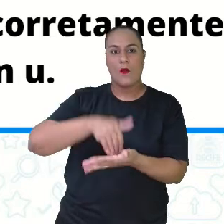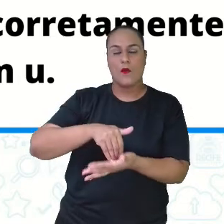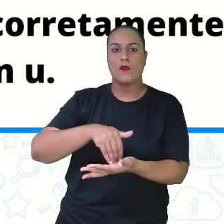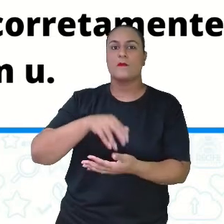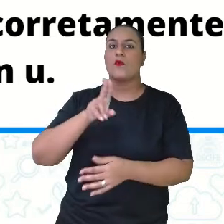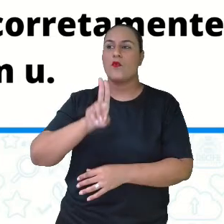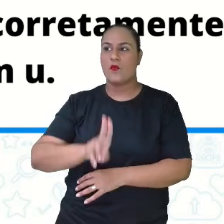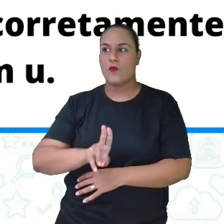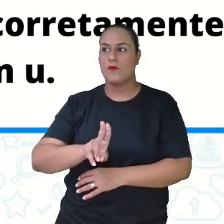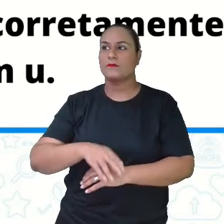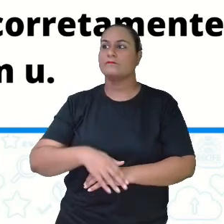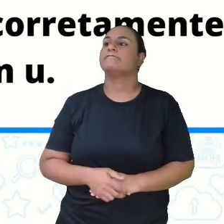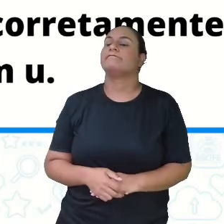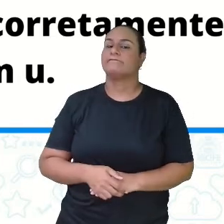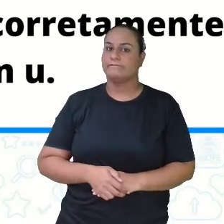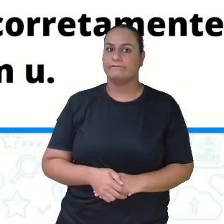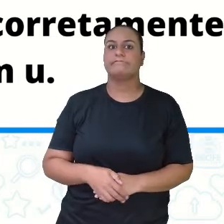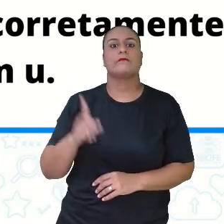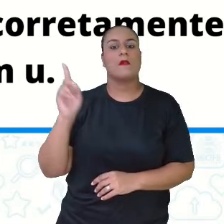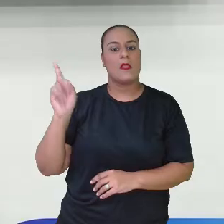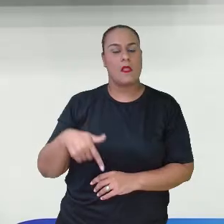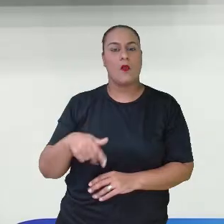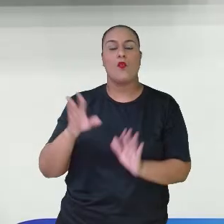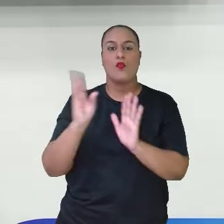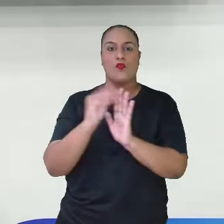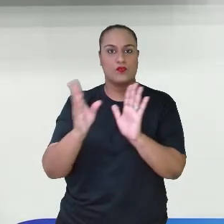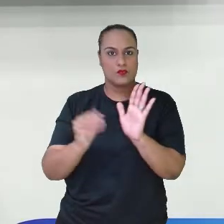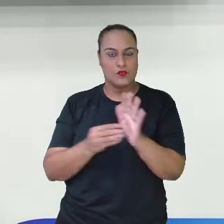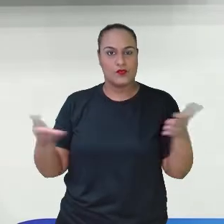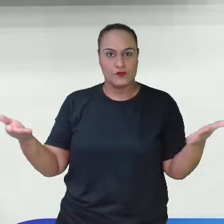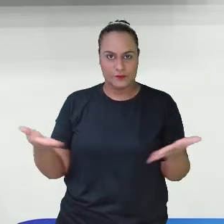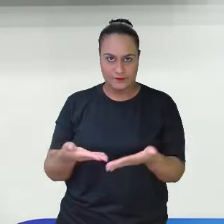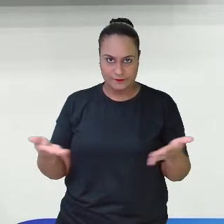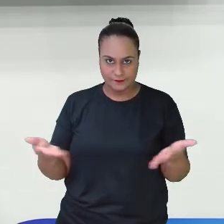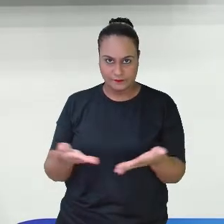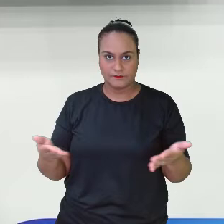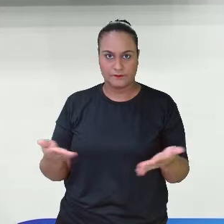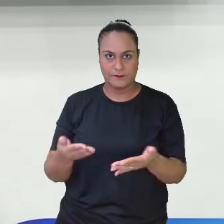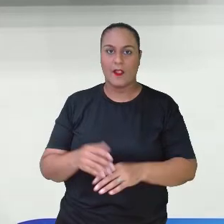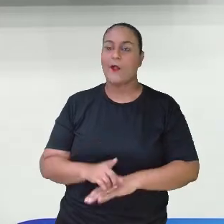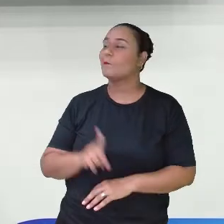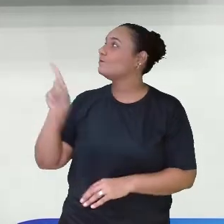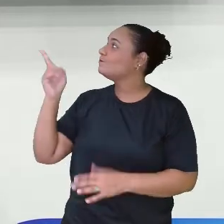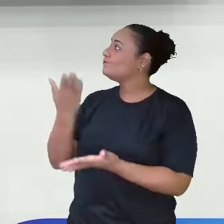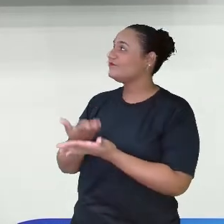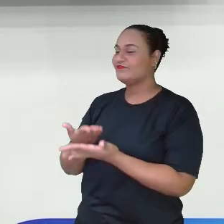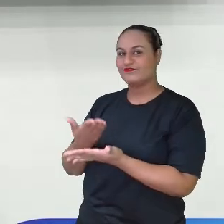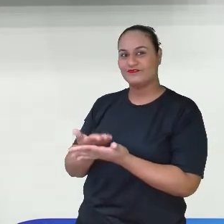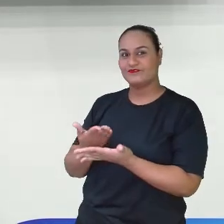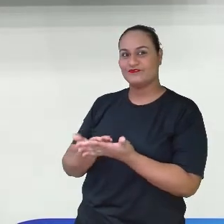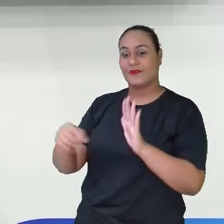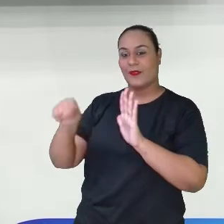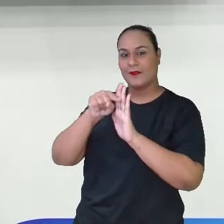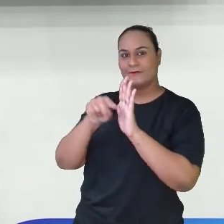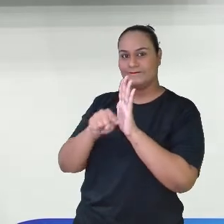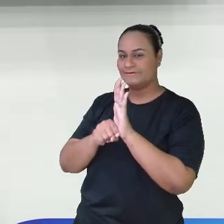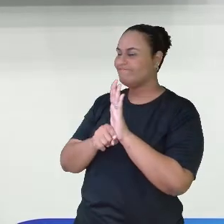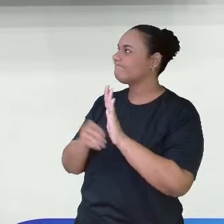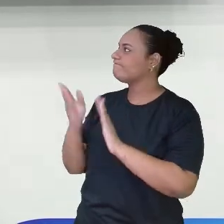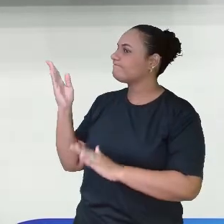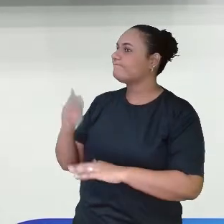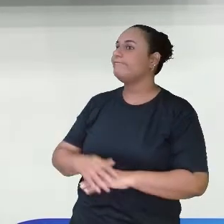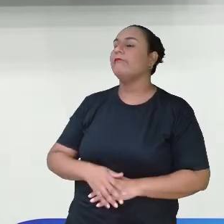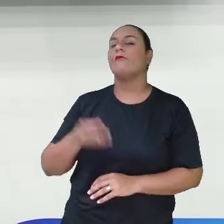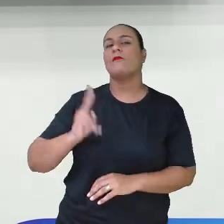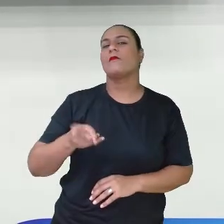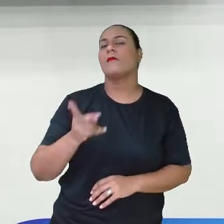tá certo? Então, esse é o nosso conteúdo de hoje. É isso que nós iremos trabalhar. E, como sempre,